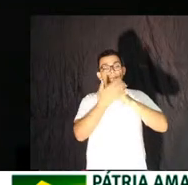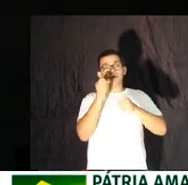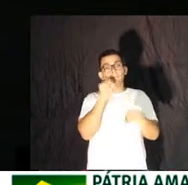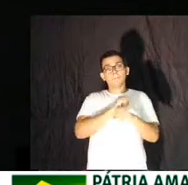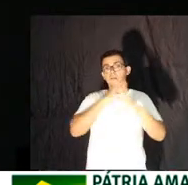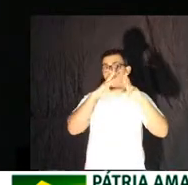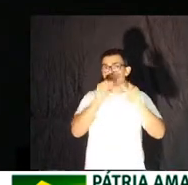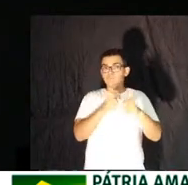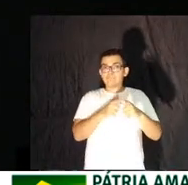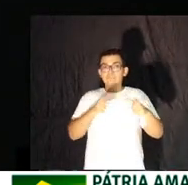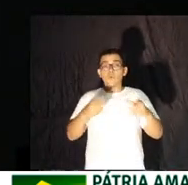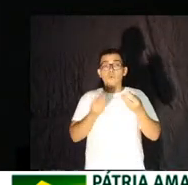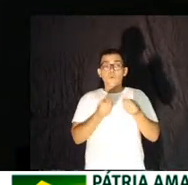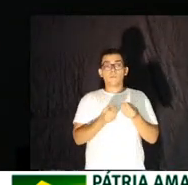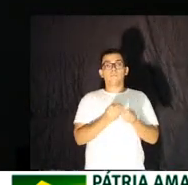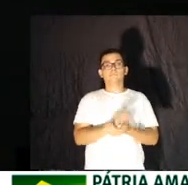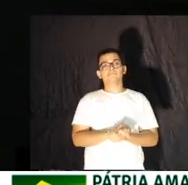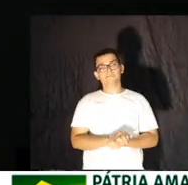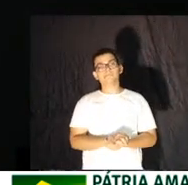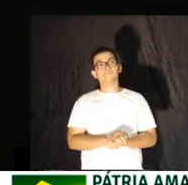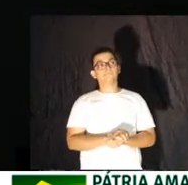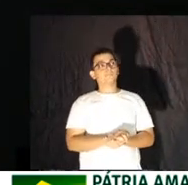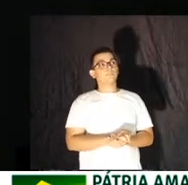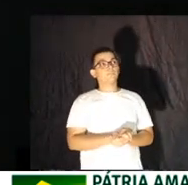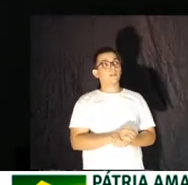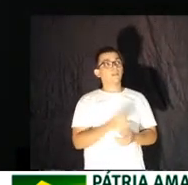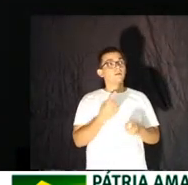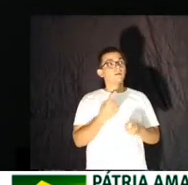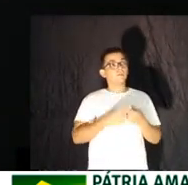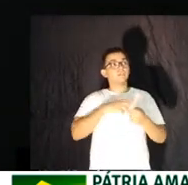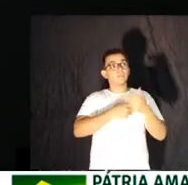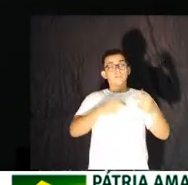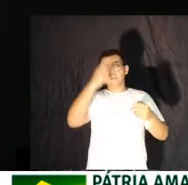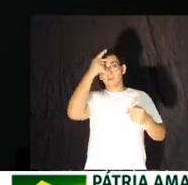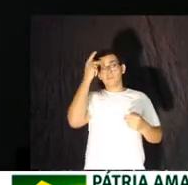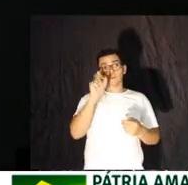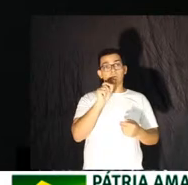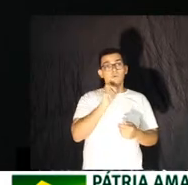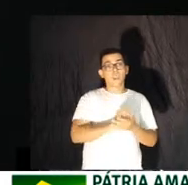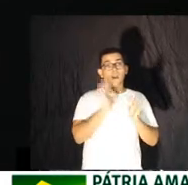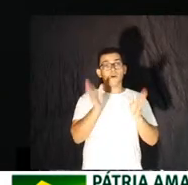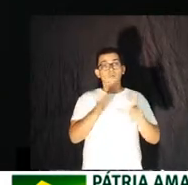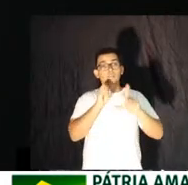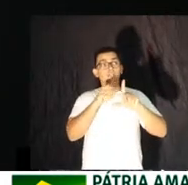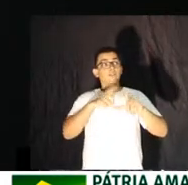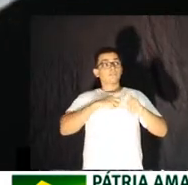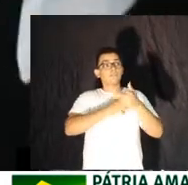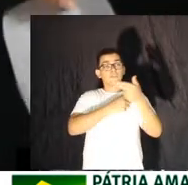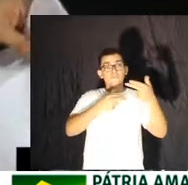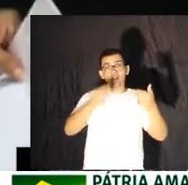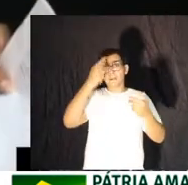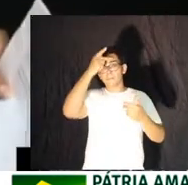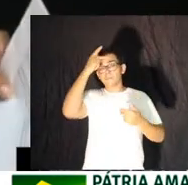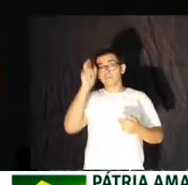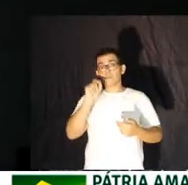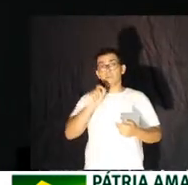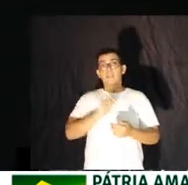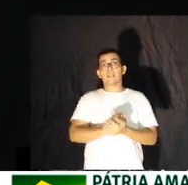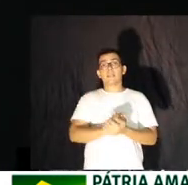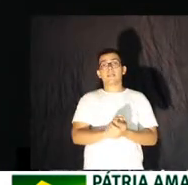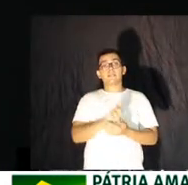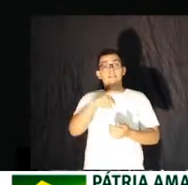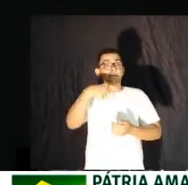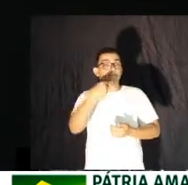poder voltar as músicas também, né? Tem muita gente, inclusive aqui nessa live, tem muita gente aqui que vai